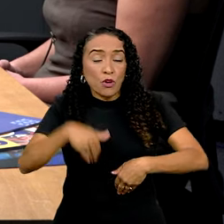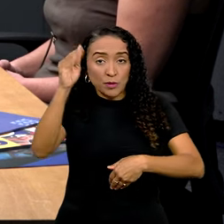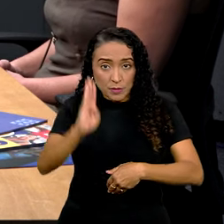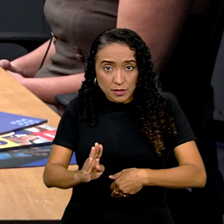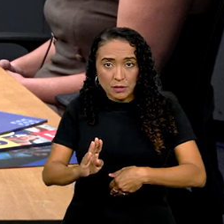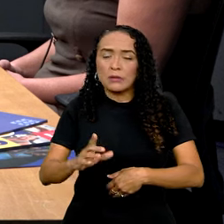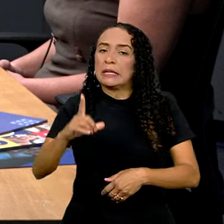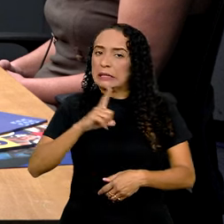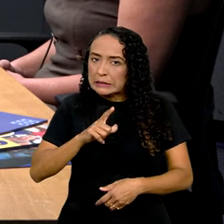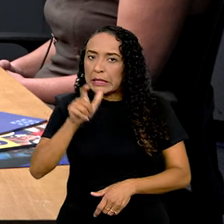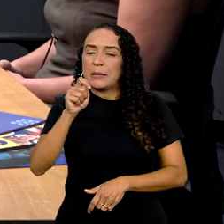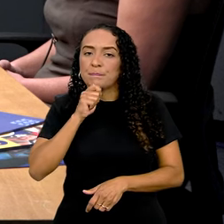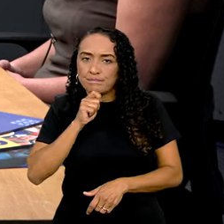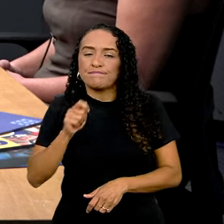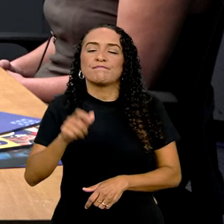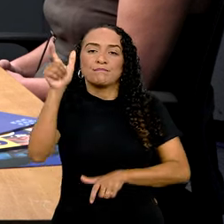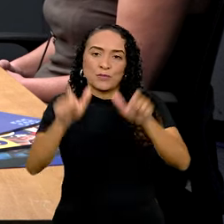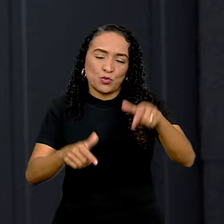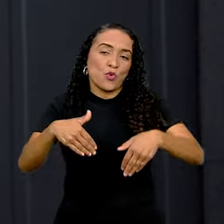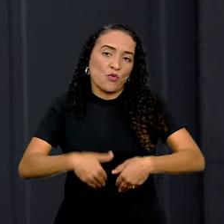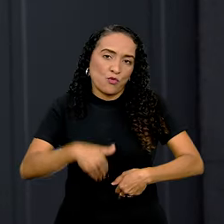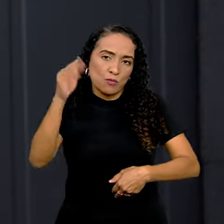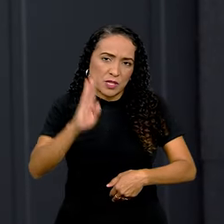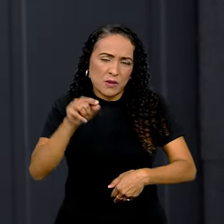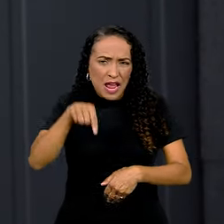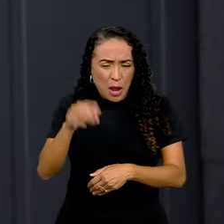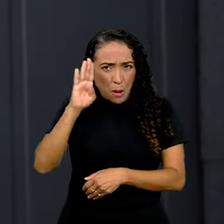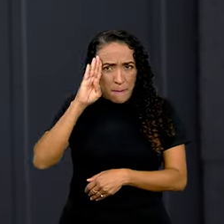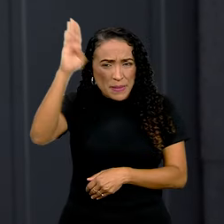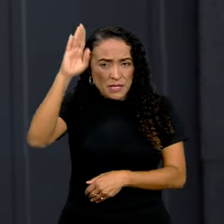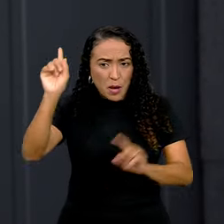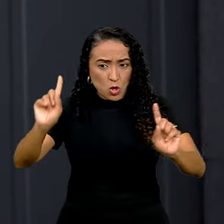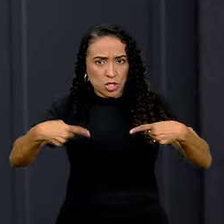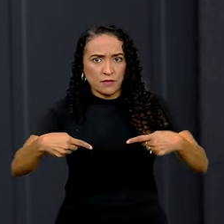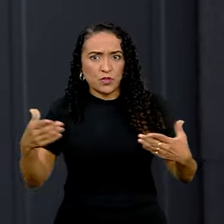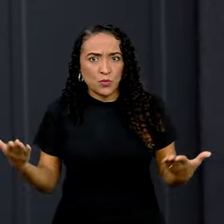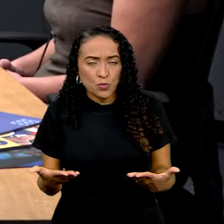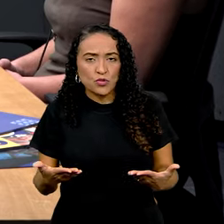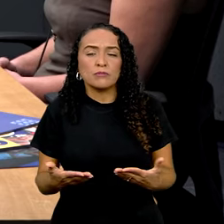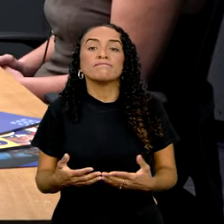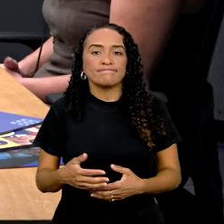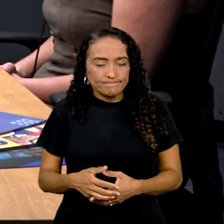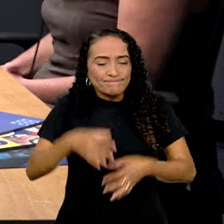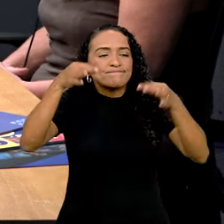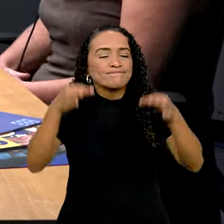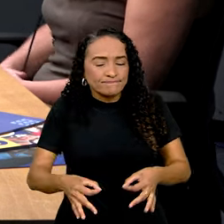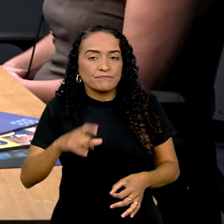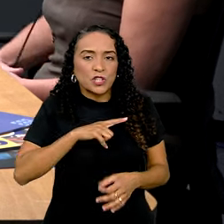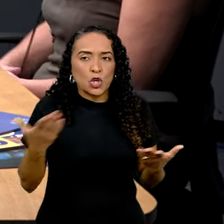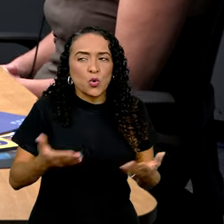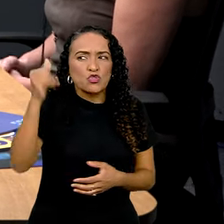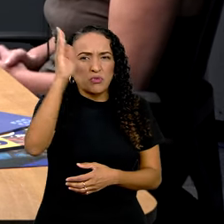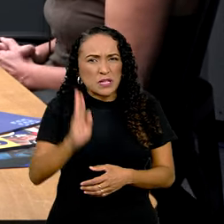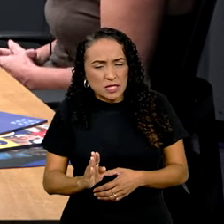fome no Brasil ainda tem gente passando fome no Brasil Esse é o principal desafio do cisan hoje sem dúvida